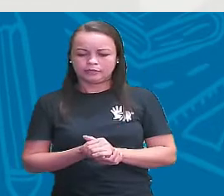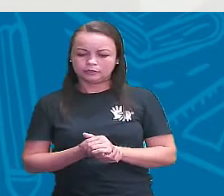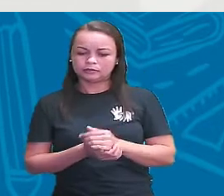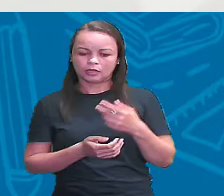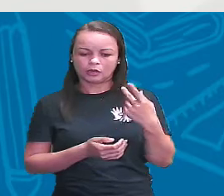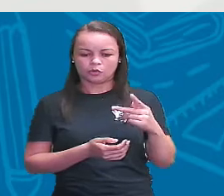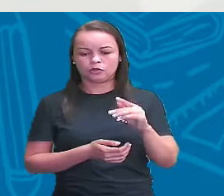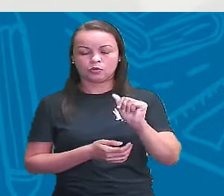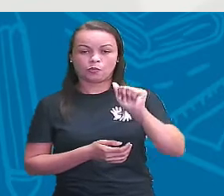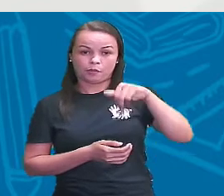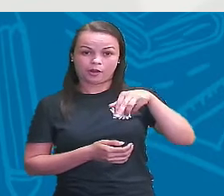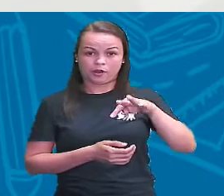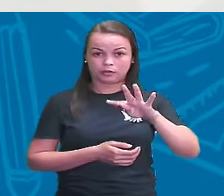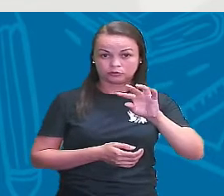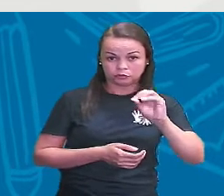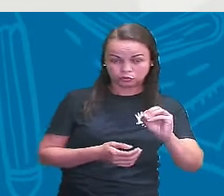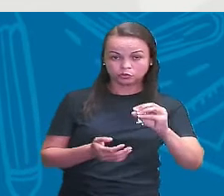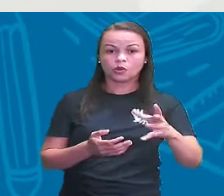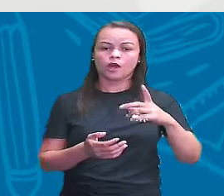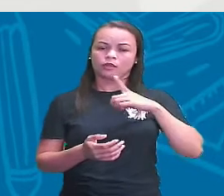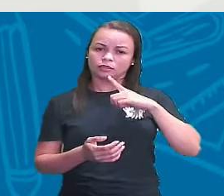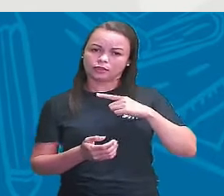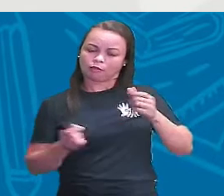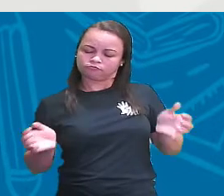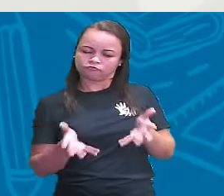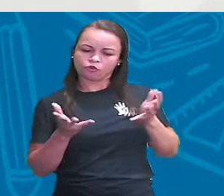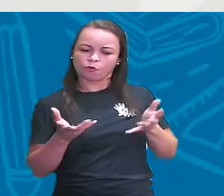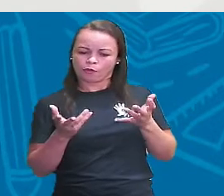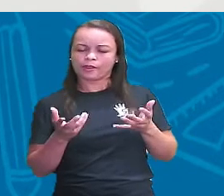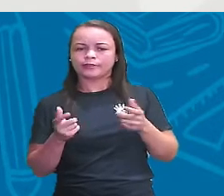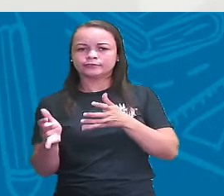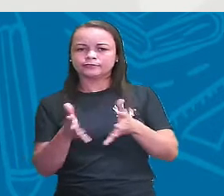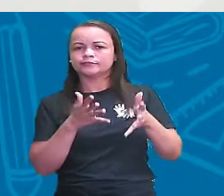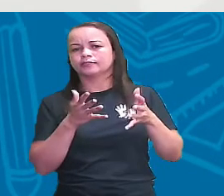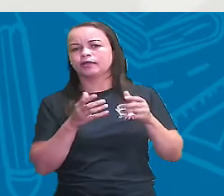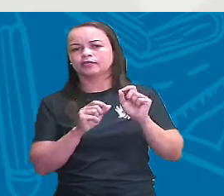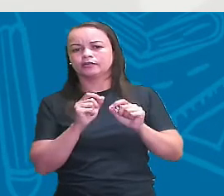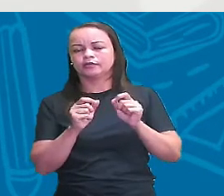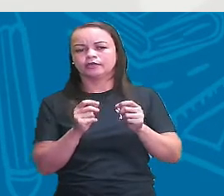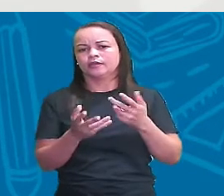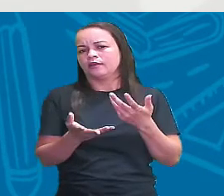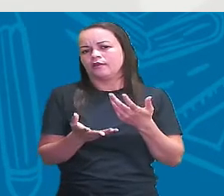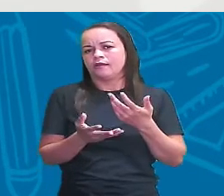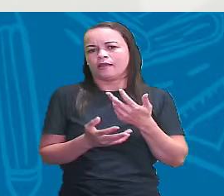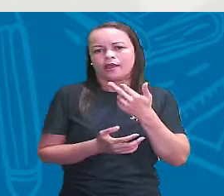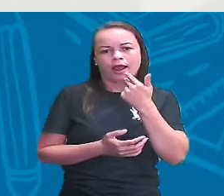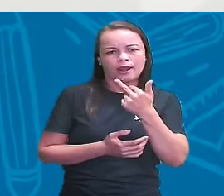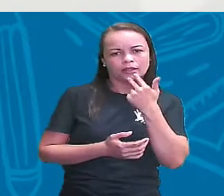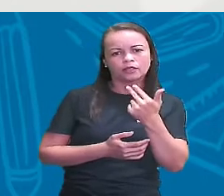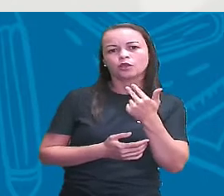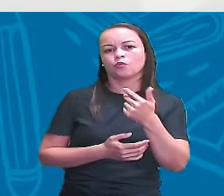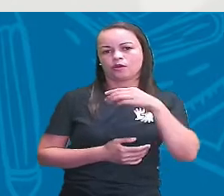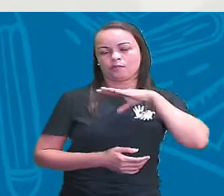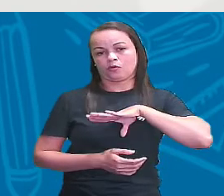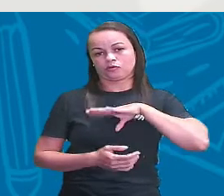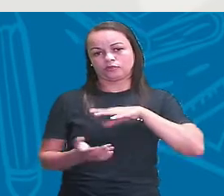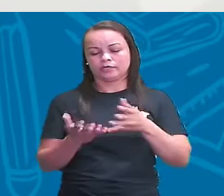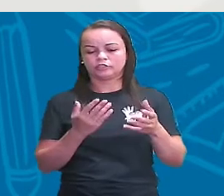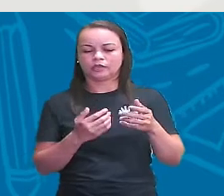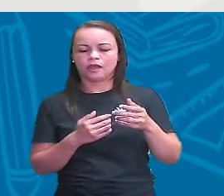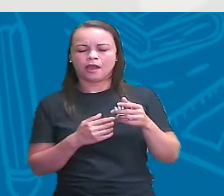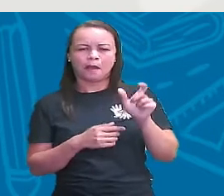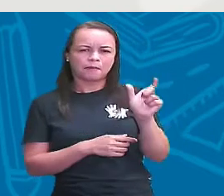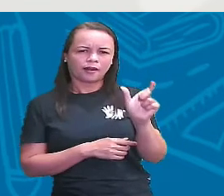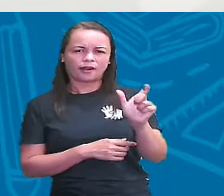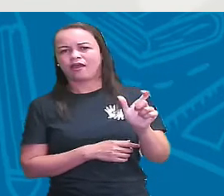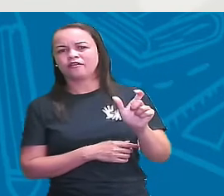grande na nossa língua portuguesa, né? A palavra caçula é de origem banto, né? A palavra